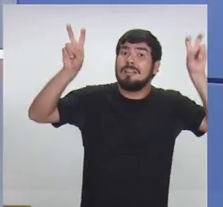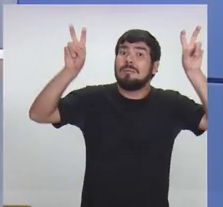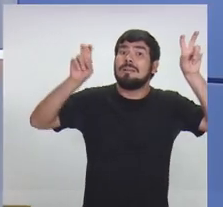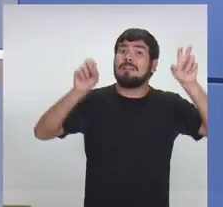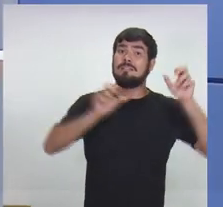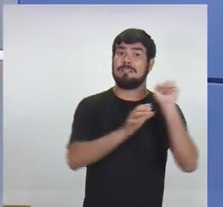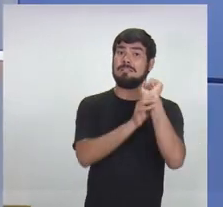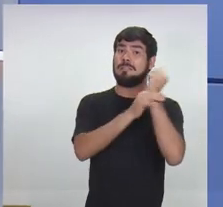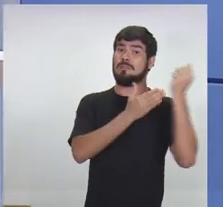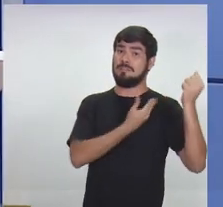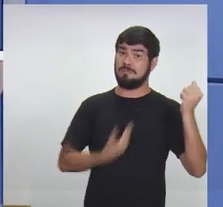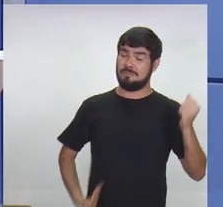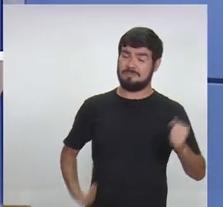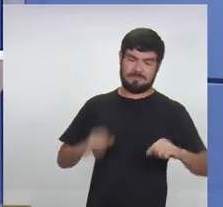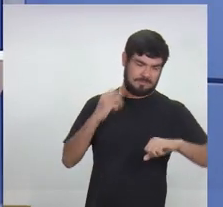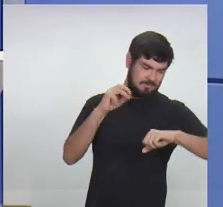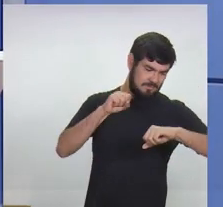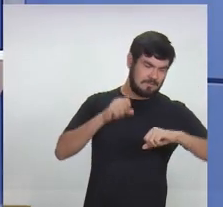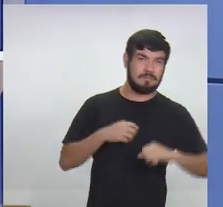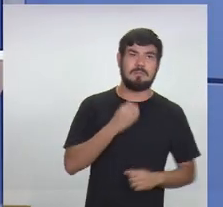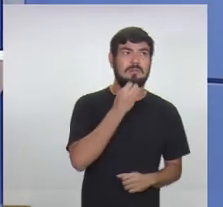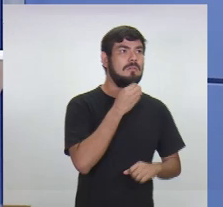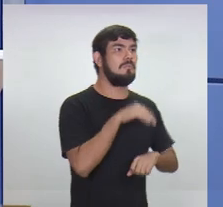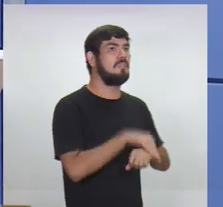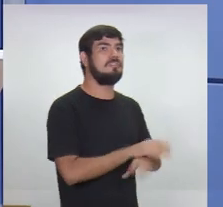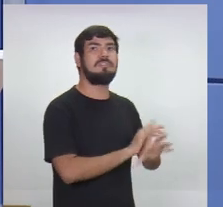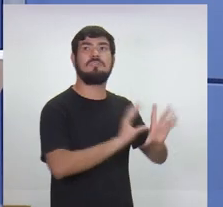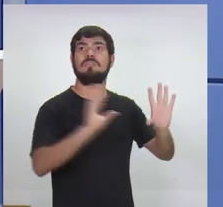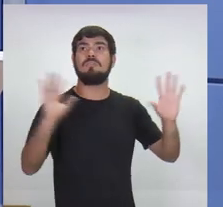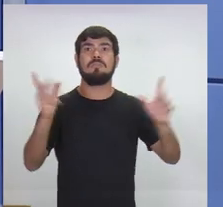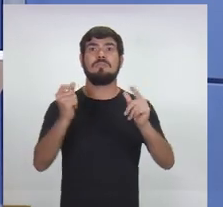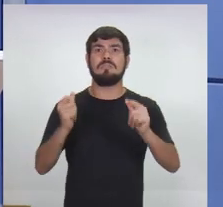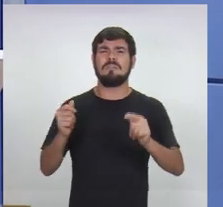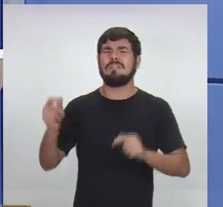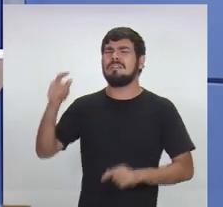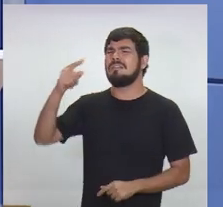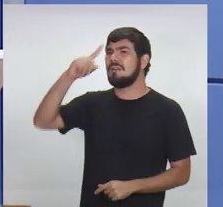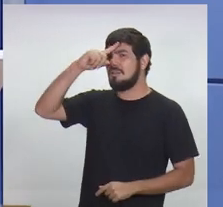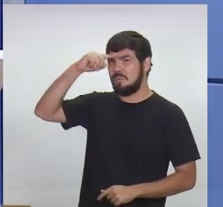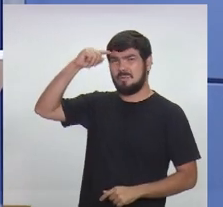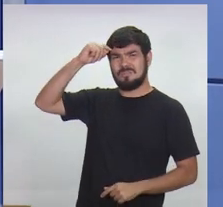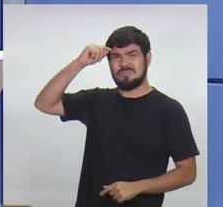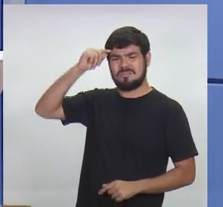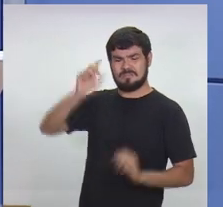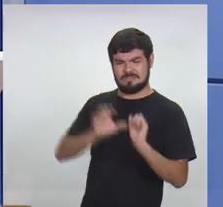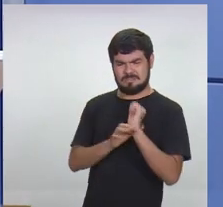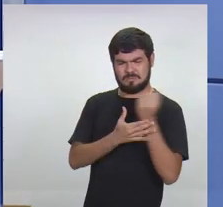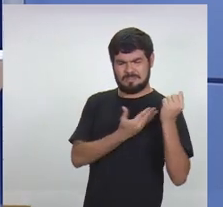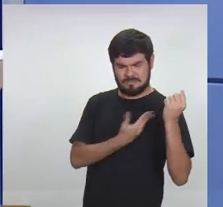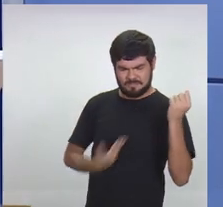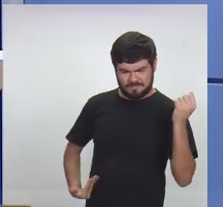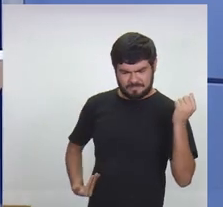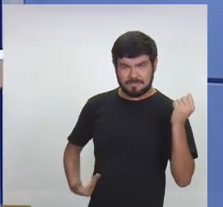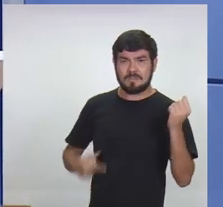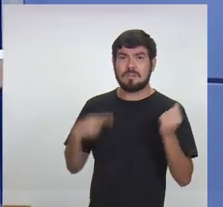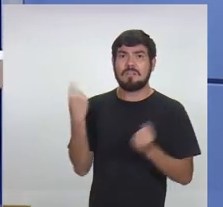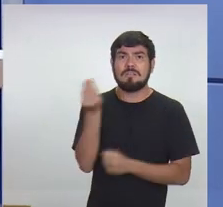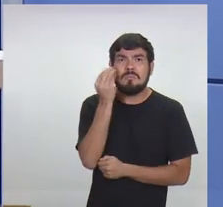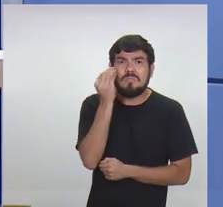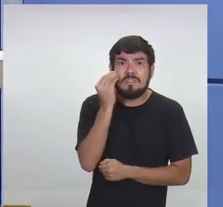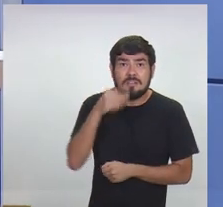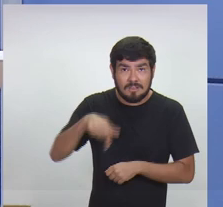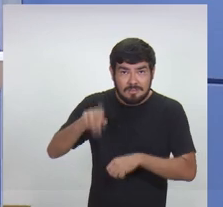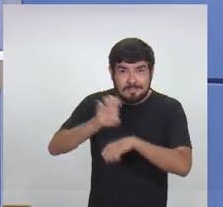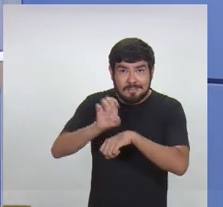30 segundos boa noite a todos o candidato wilson lima segurança pública nós estamos vendo que o